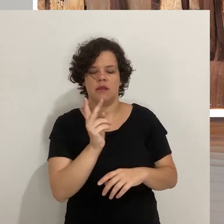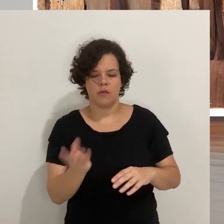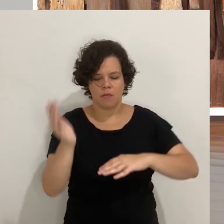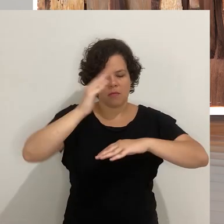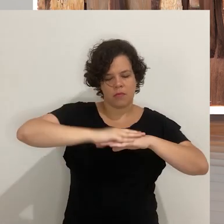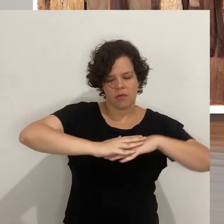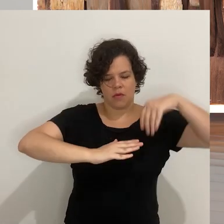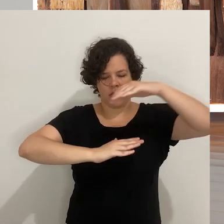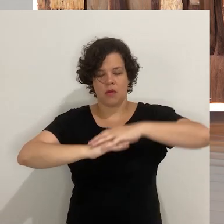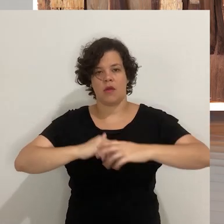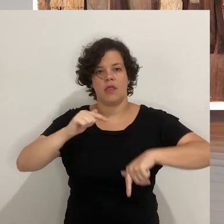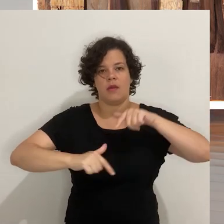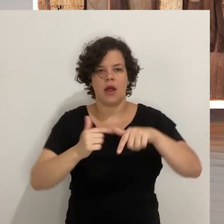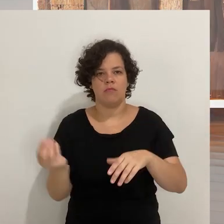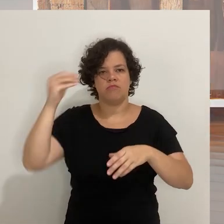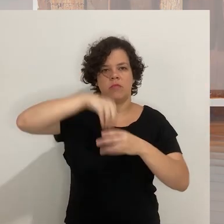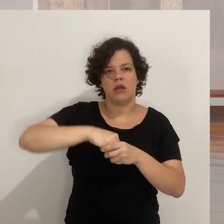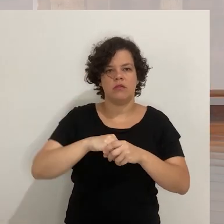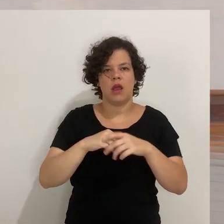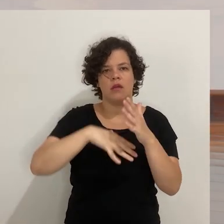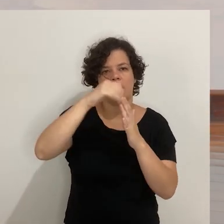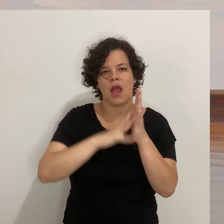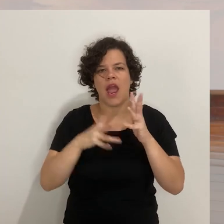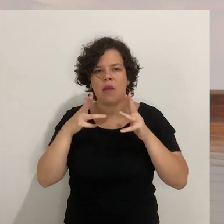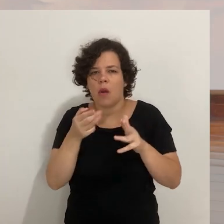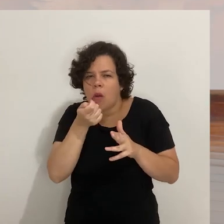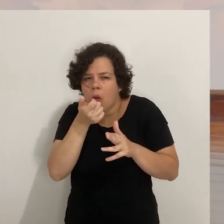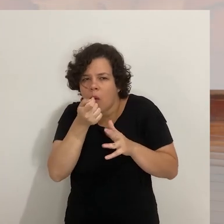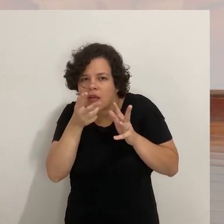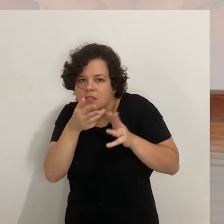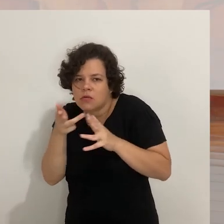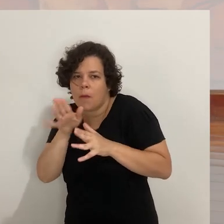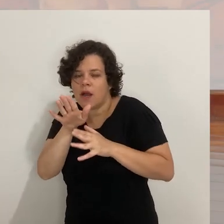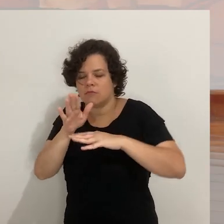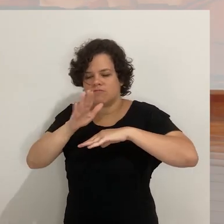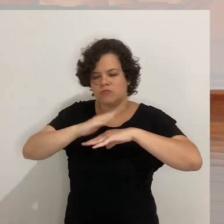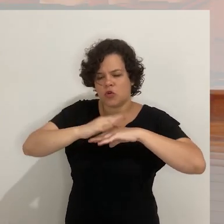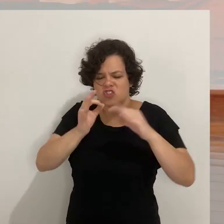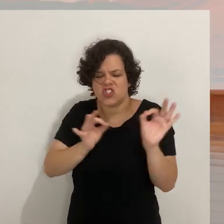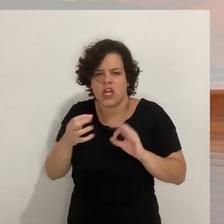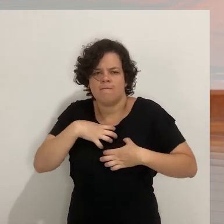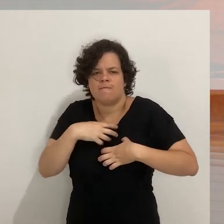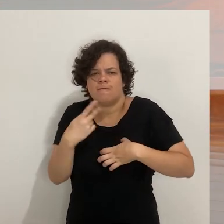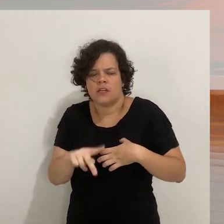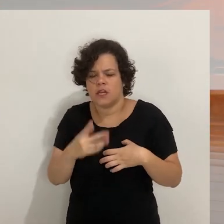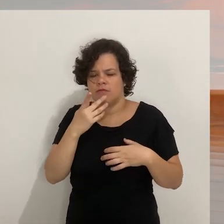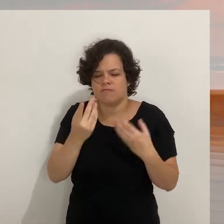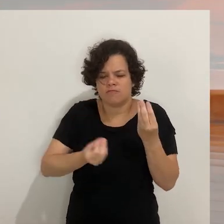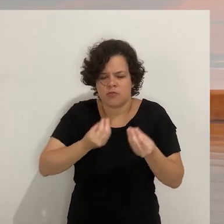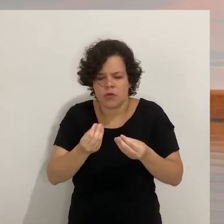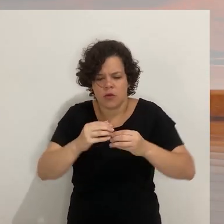trabalho, elas são colocadas quase nos mesmos lugares. Tem um movimento diferente, tem um diálogo, tem